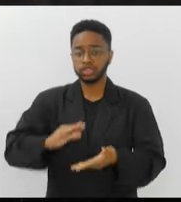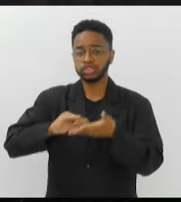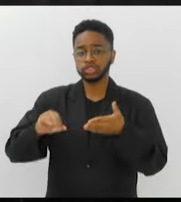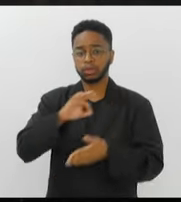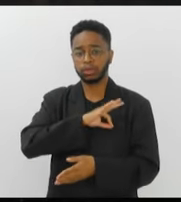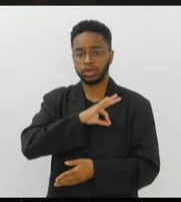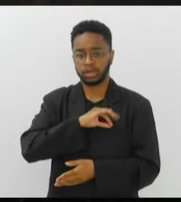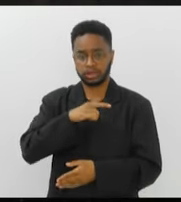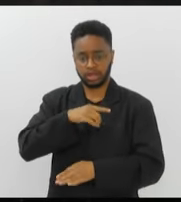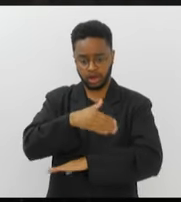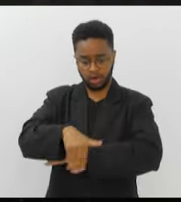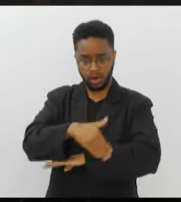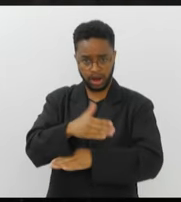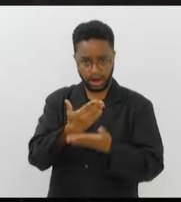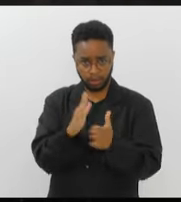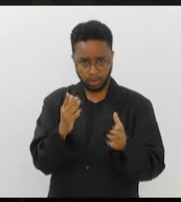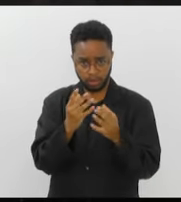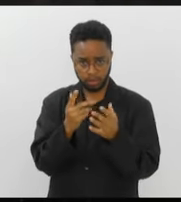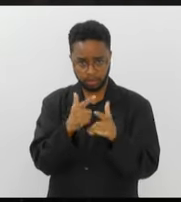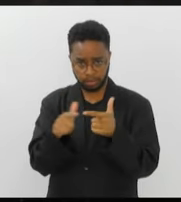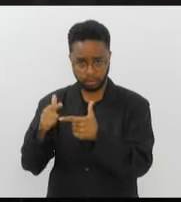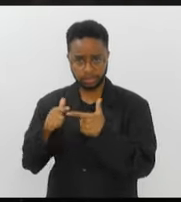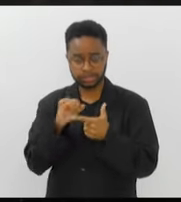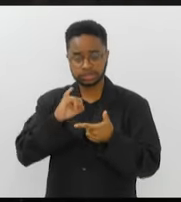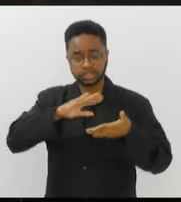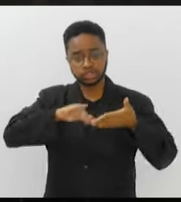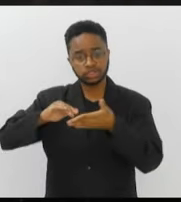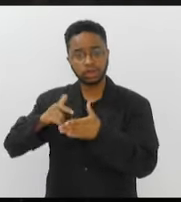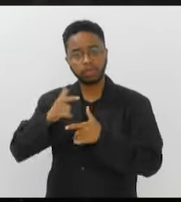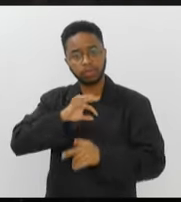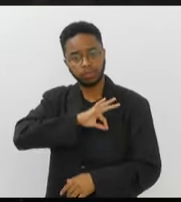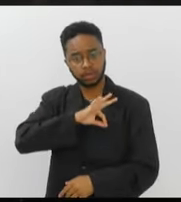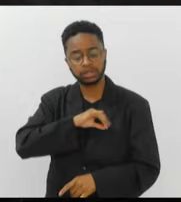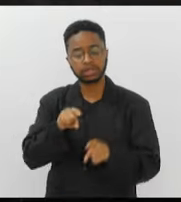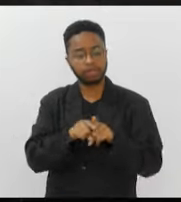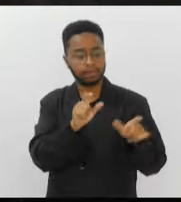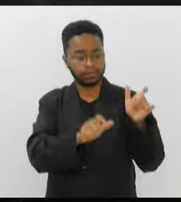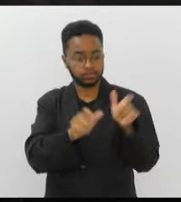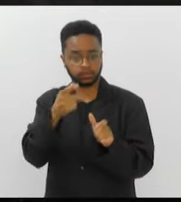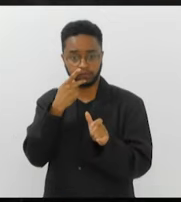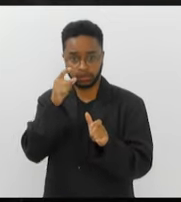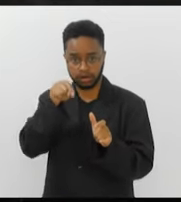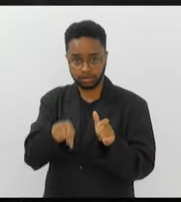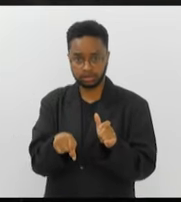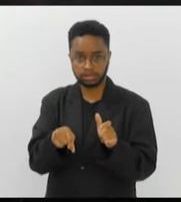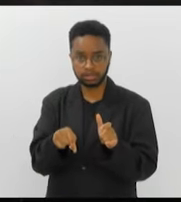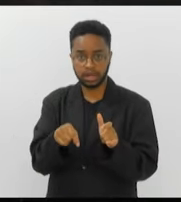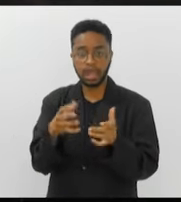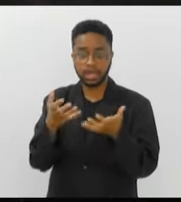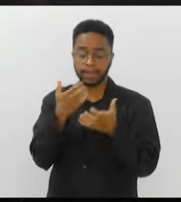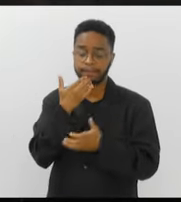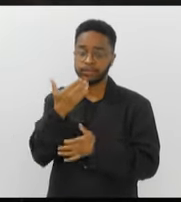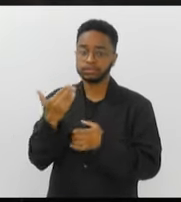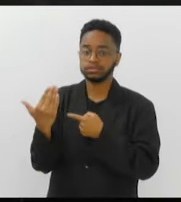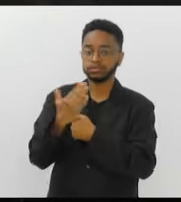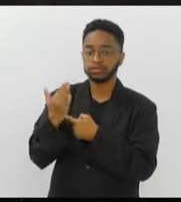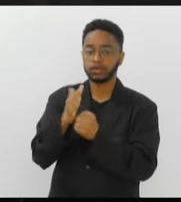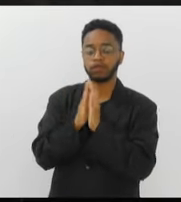rua, acaba. Se tirar a polícia da rua, até esses que estão falando aqui vão querer pedir ajuda.